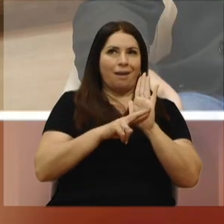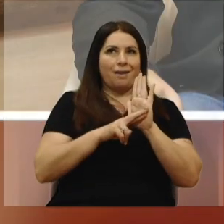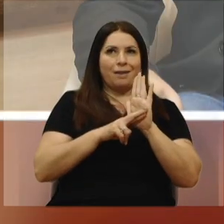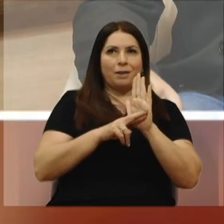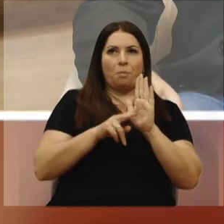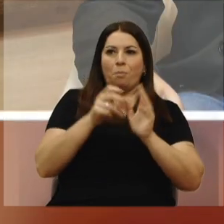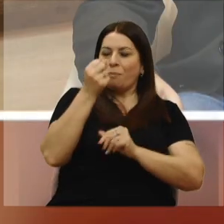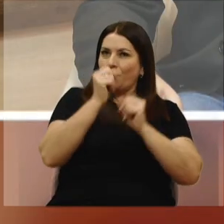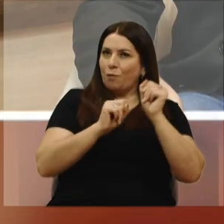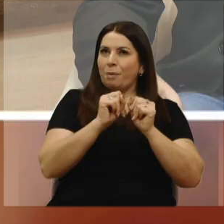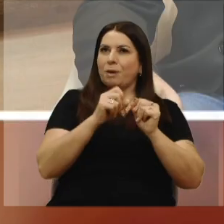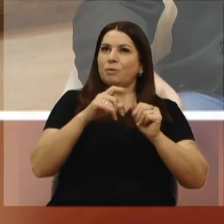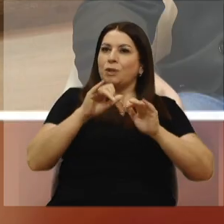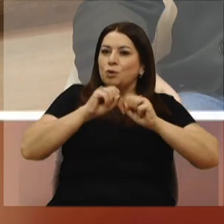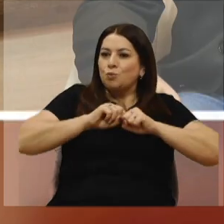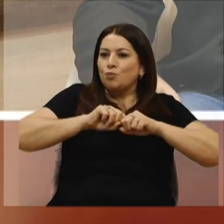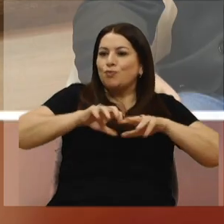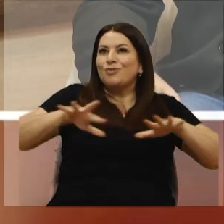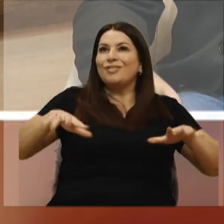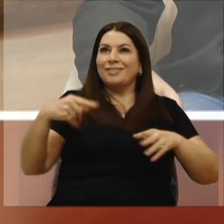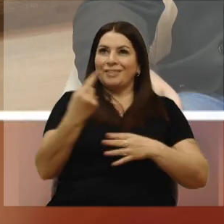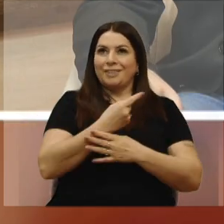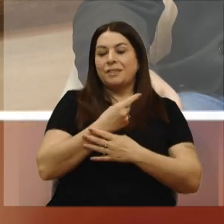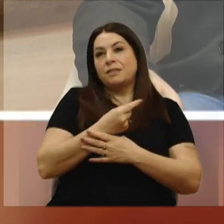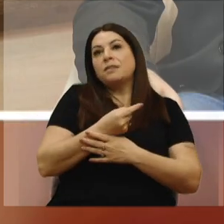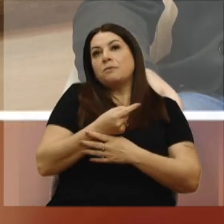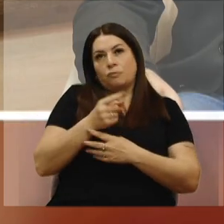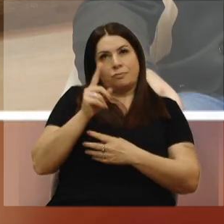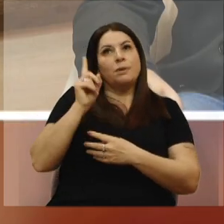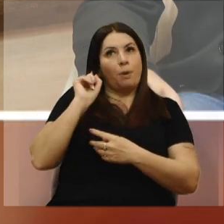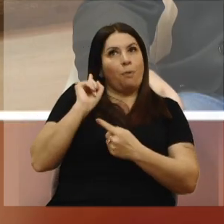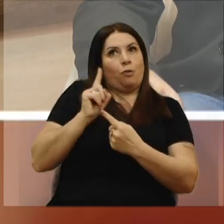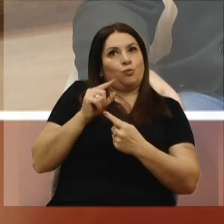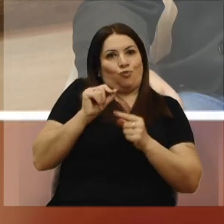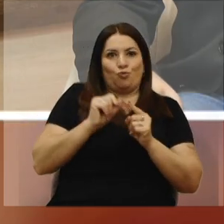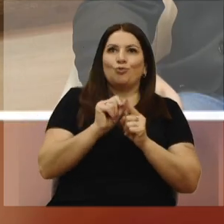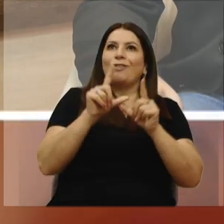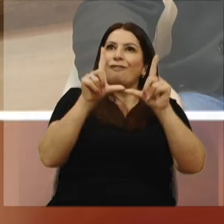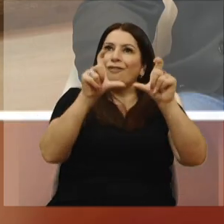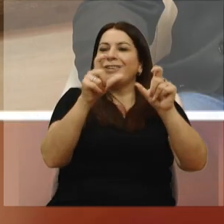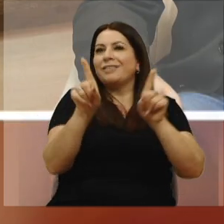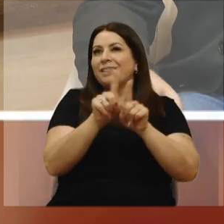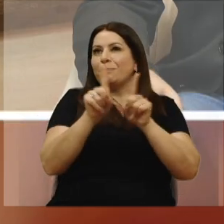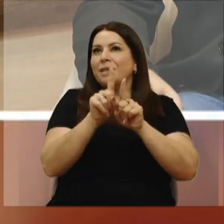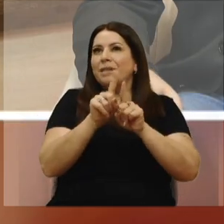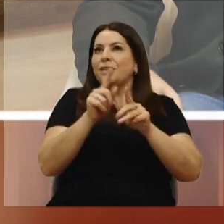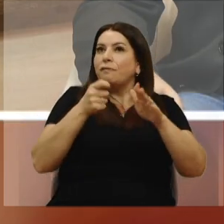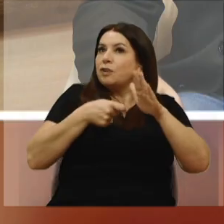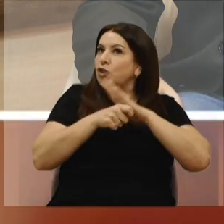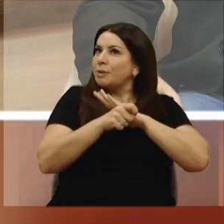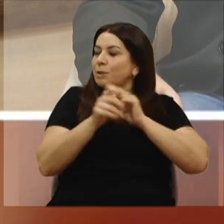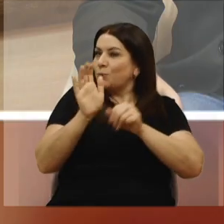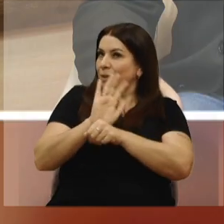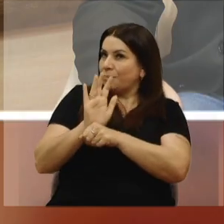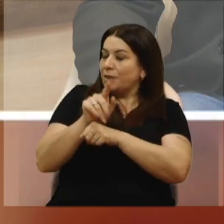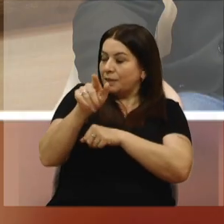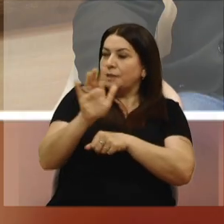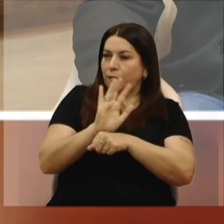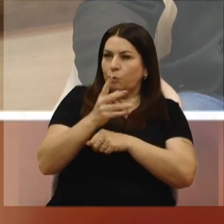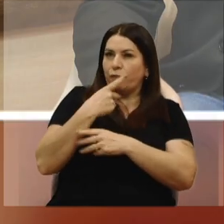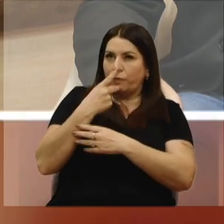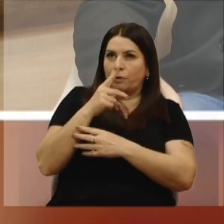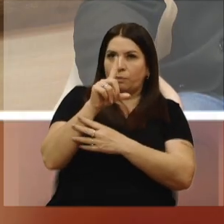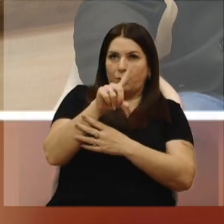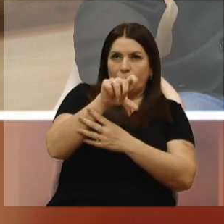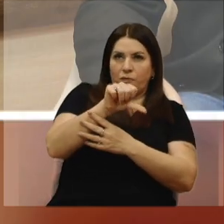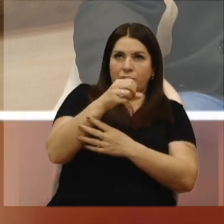os regulamentos da fábrica. Então eles difundiram isso pretensamente por meio da fotografia e também por investimentos do cinema. Esse